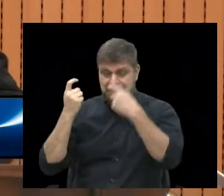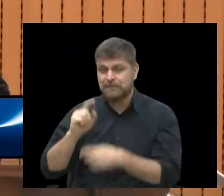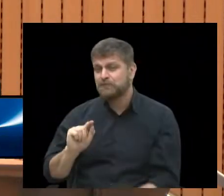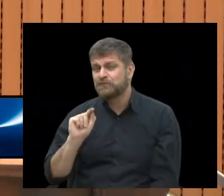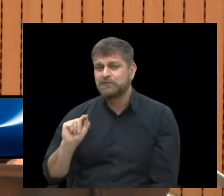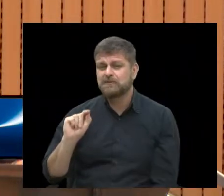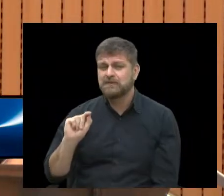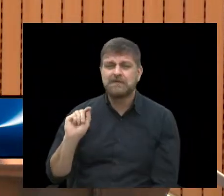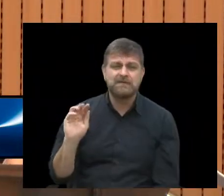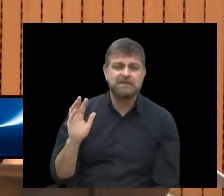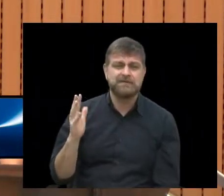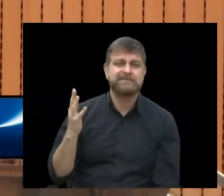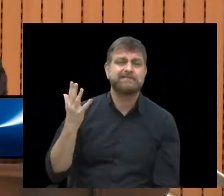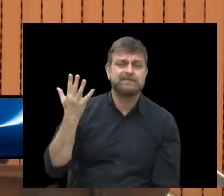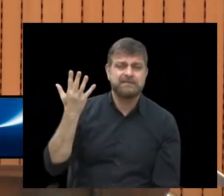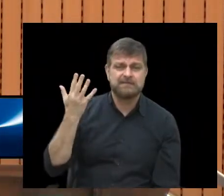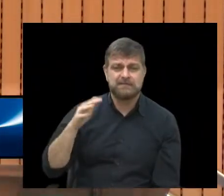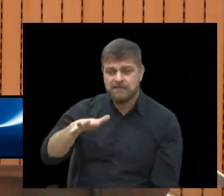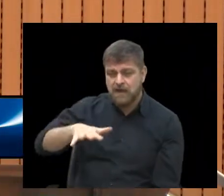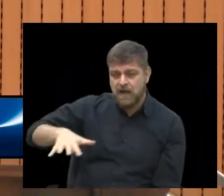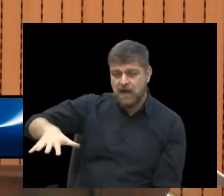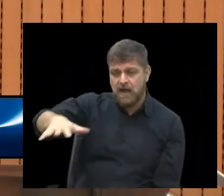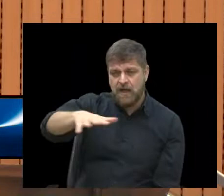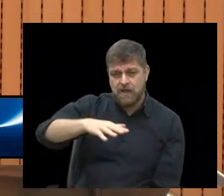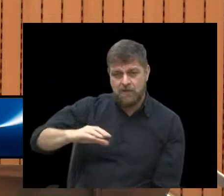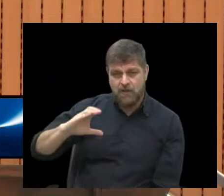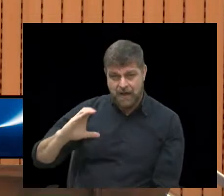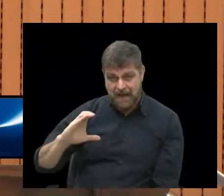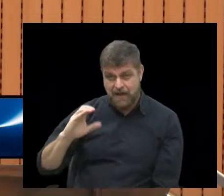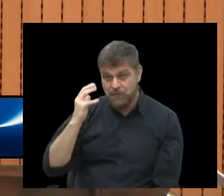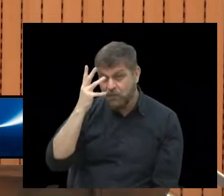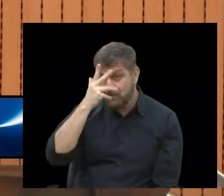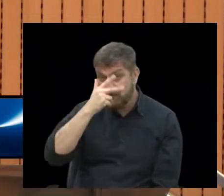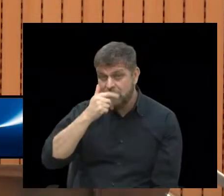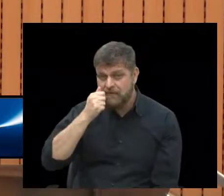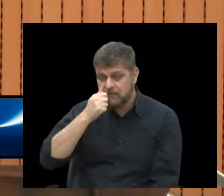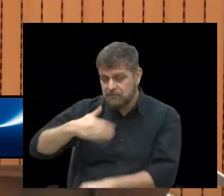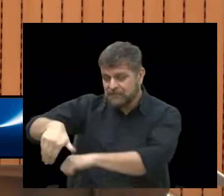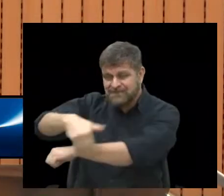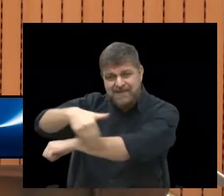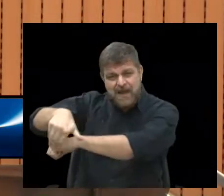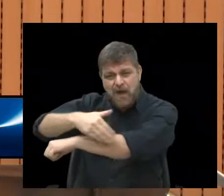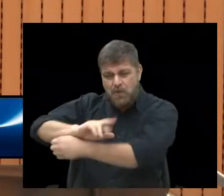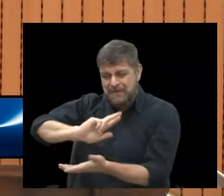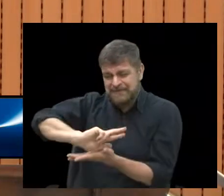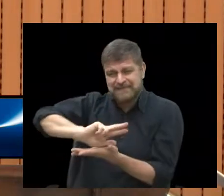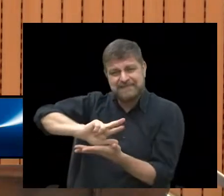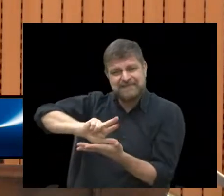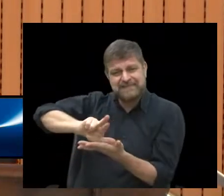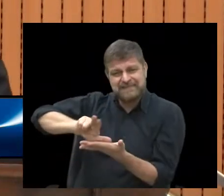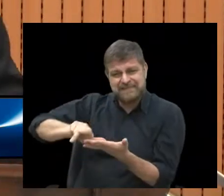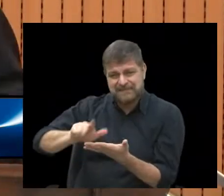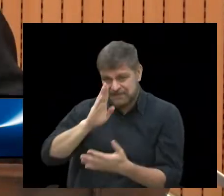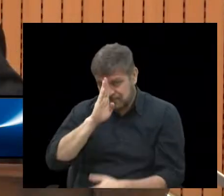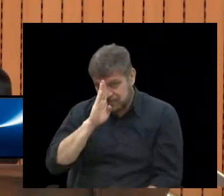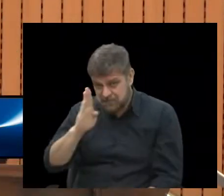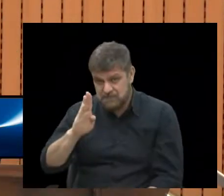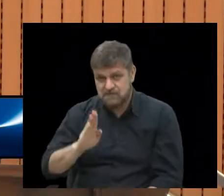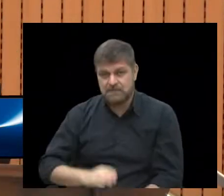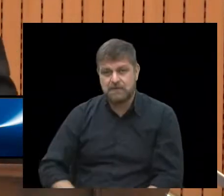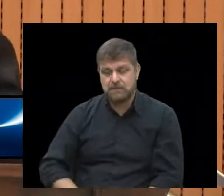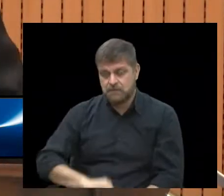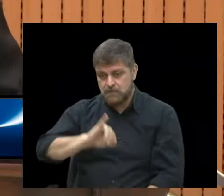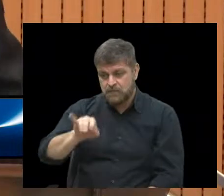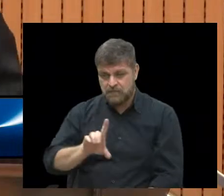situação que está acontecendo na região do Campo Belo, em várias ruas da região do Campo Belo, mas especialmente no Jardim